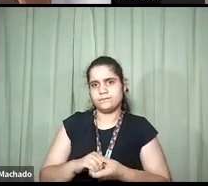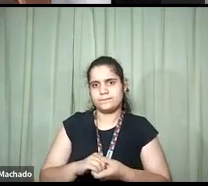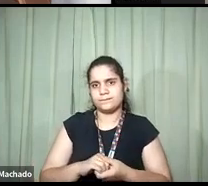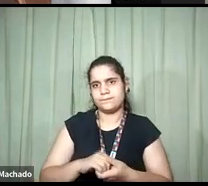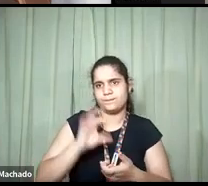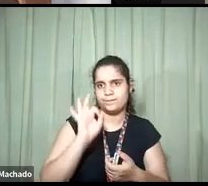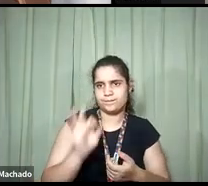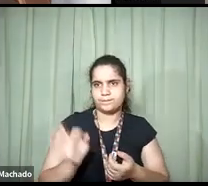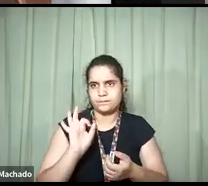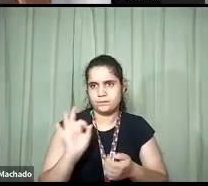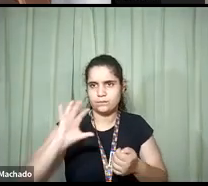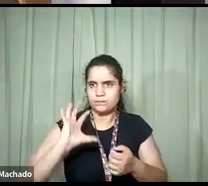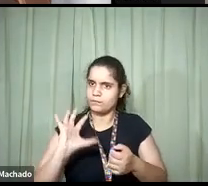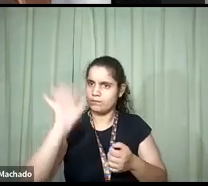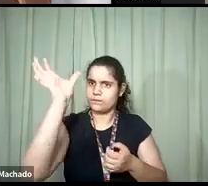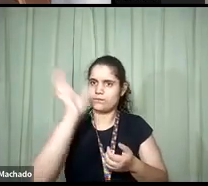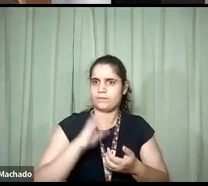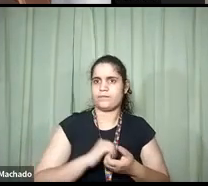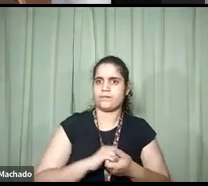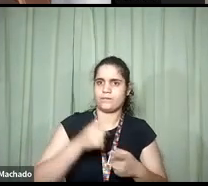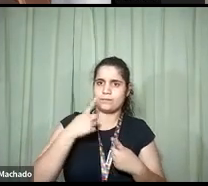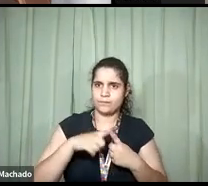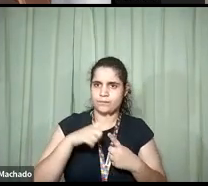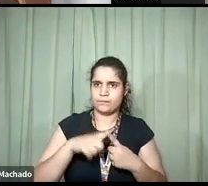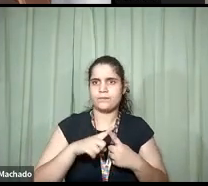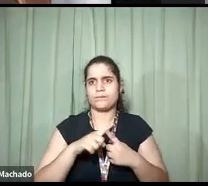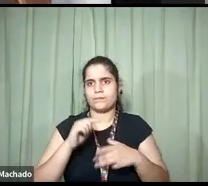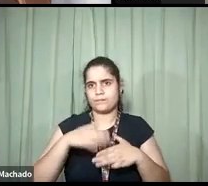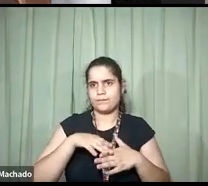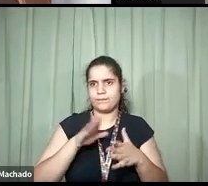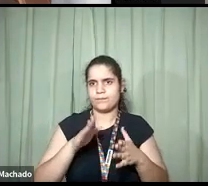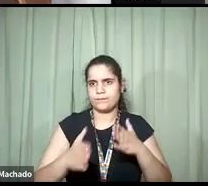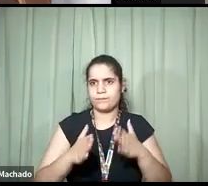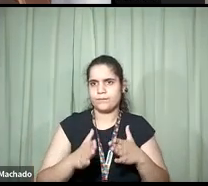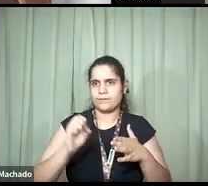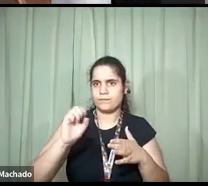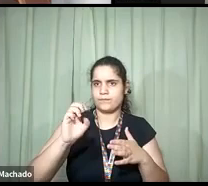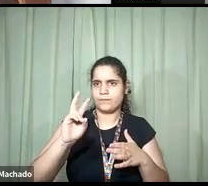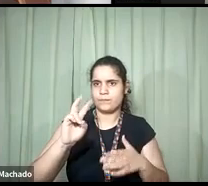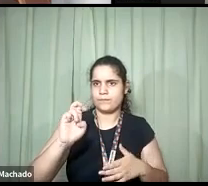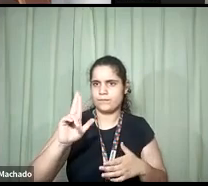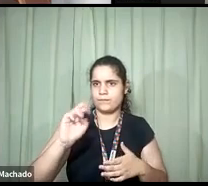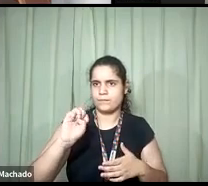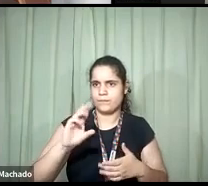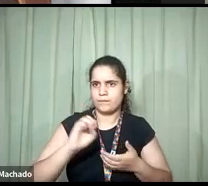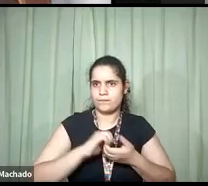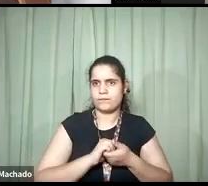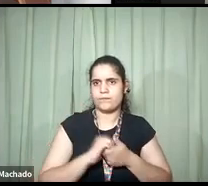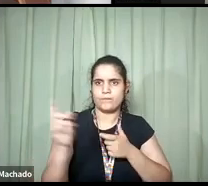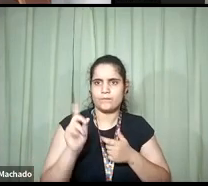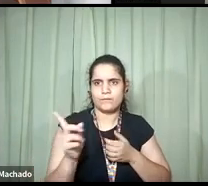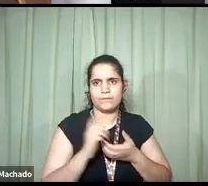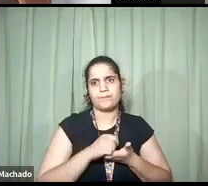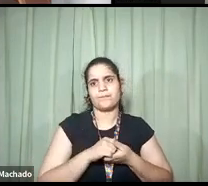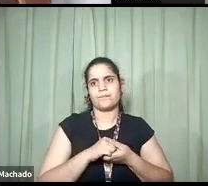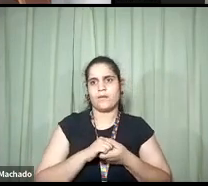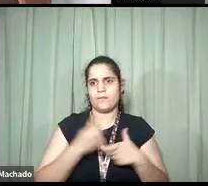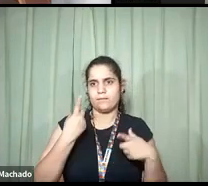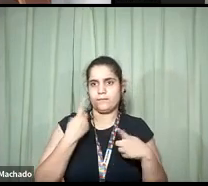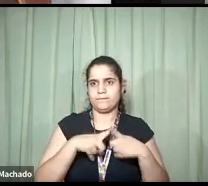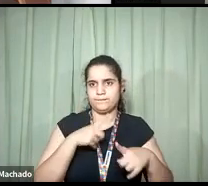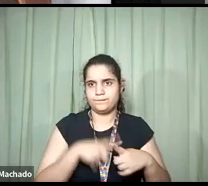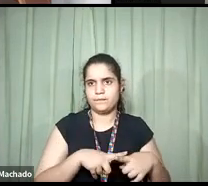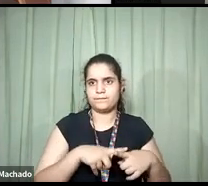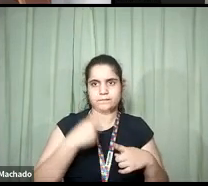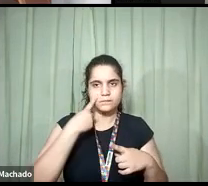certeza isso acontece porque muitos que seriam severos não são, porque são identificados